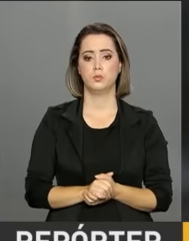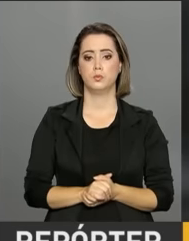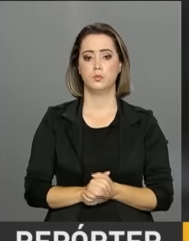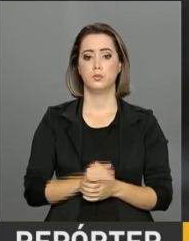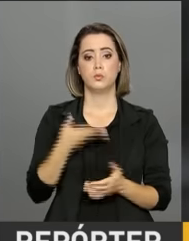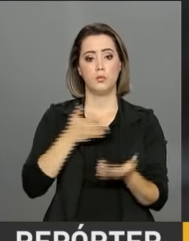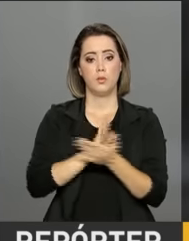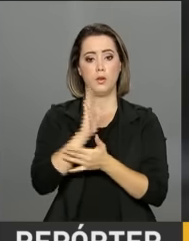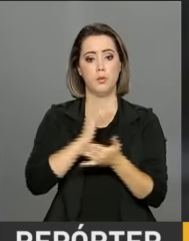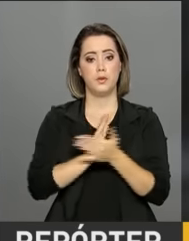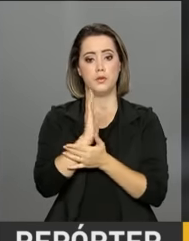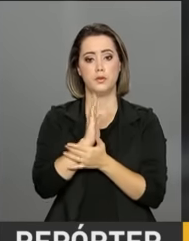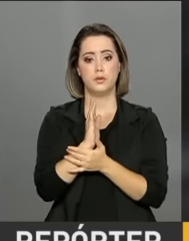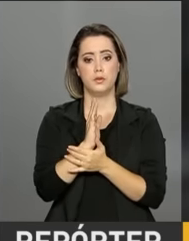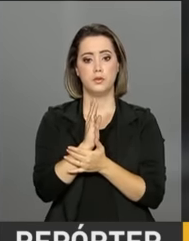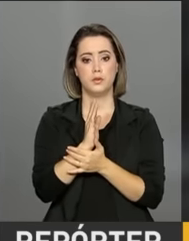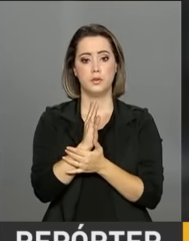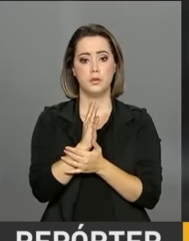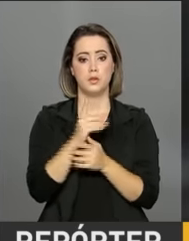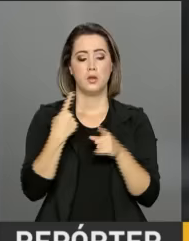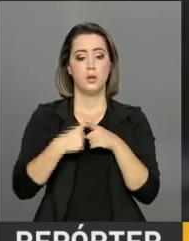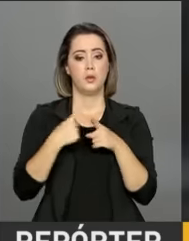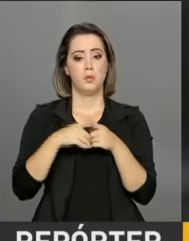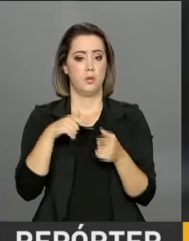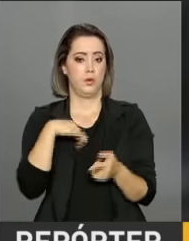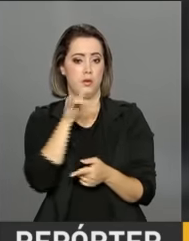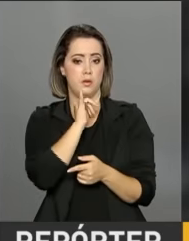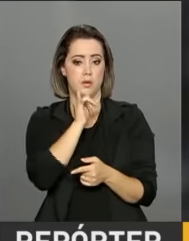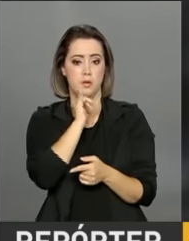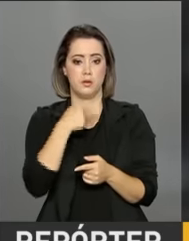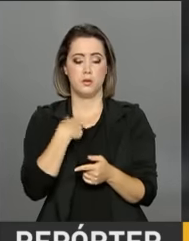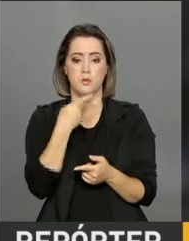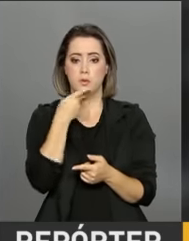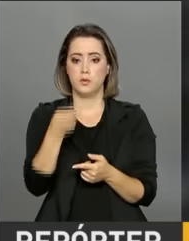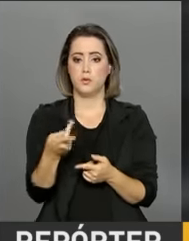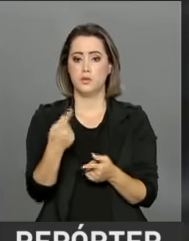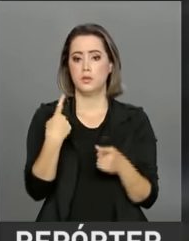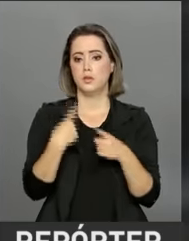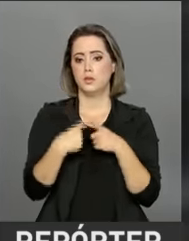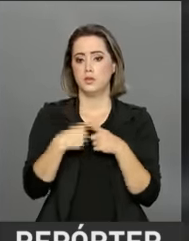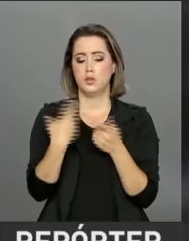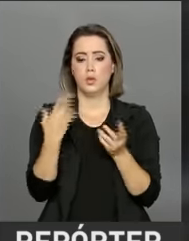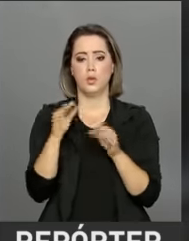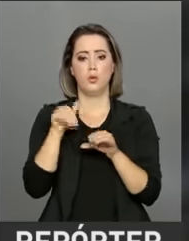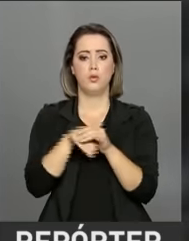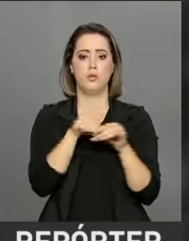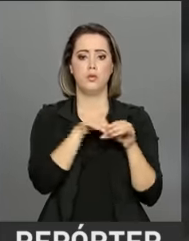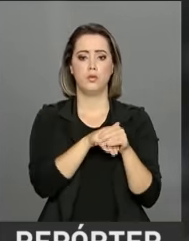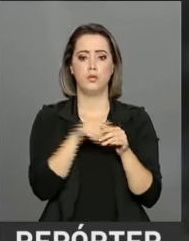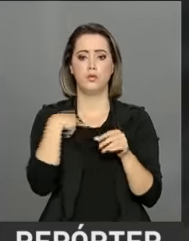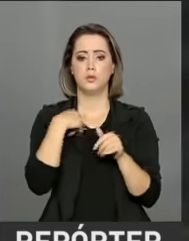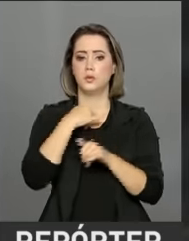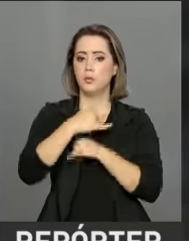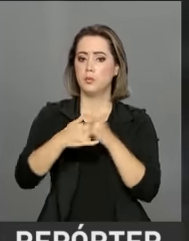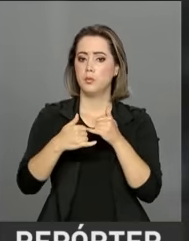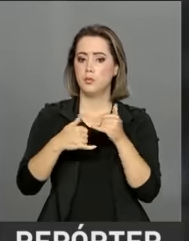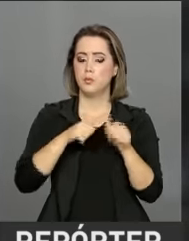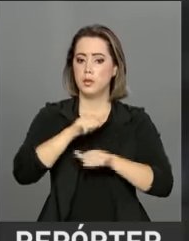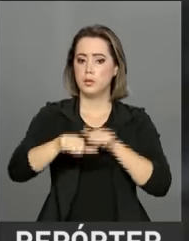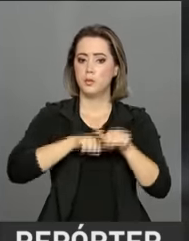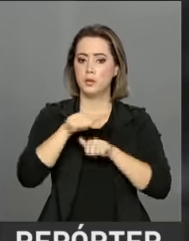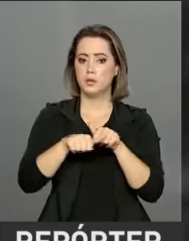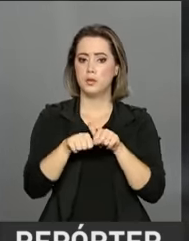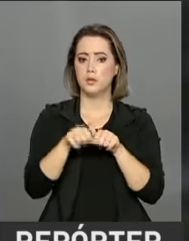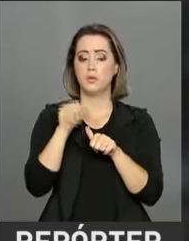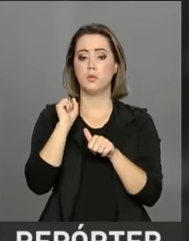aprovação porque por exemplo no meu caso eu disse que não votaria para mudar a idade dos